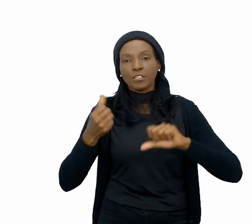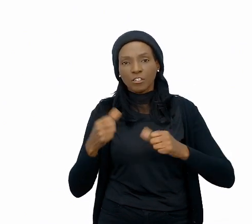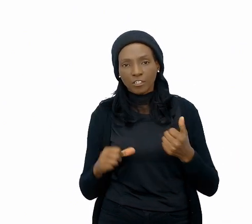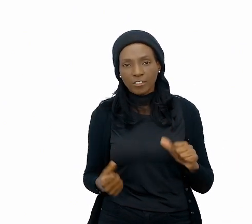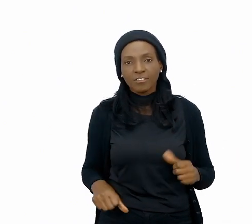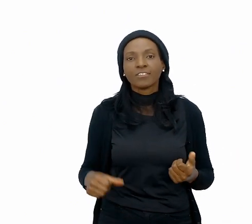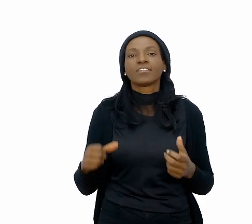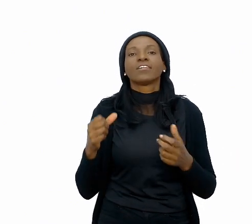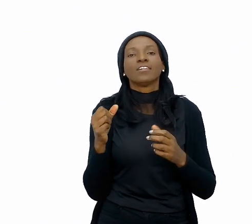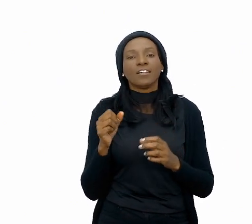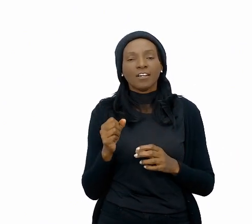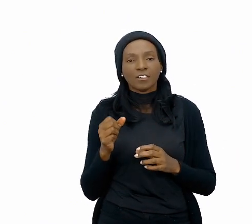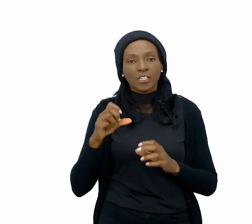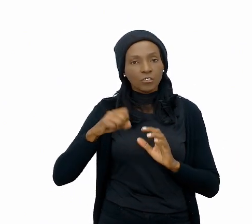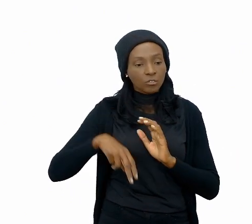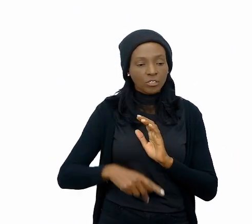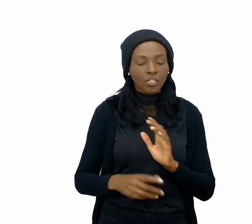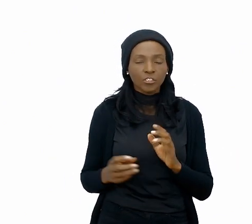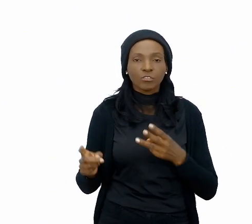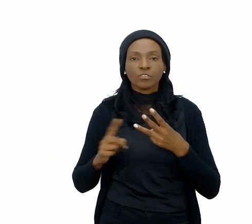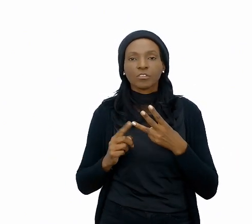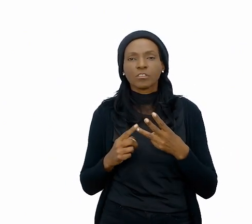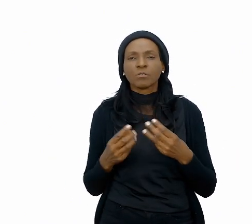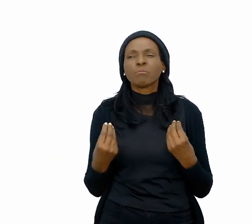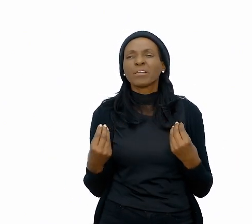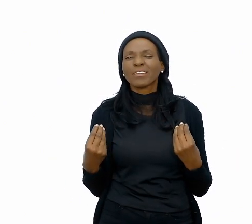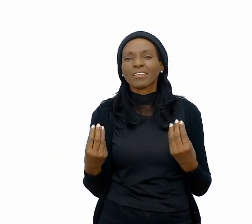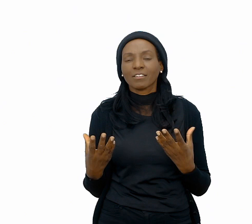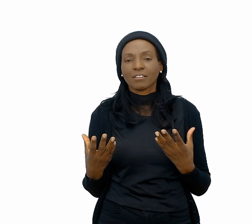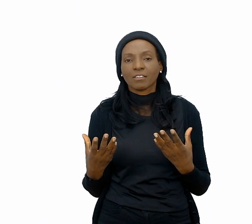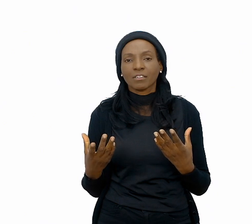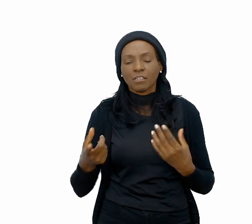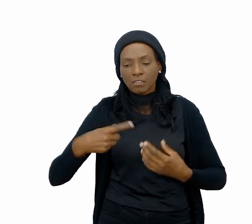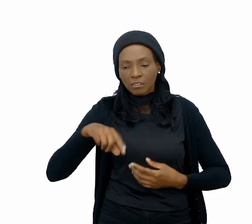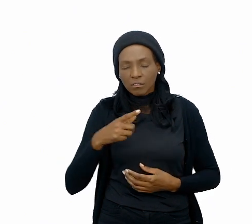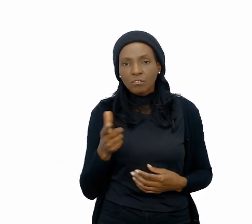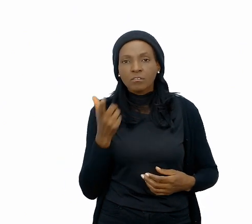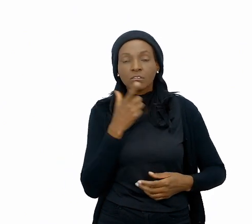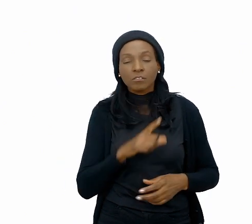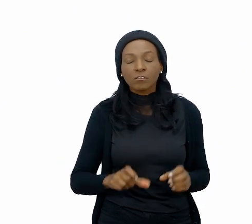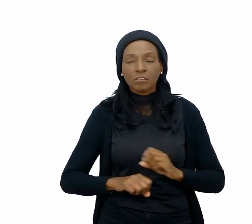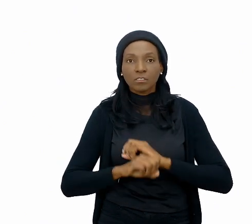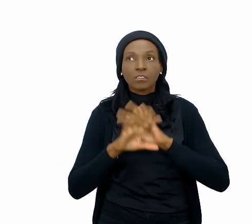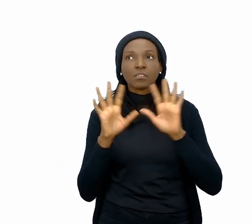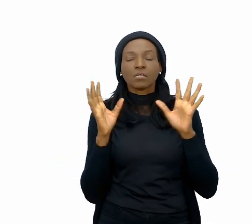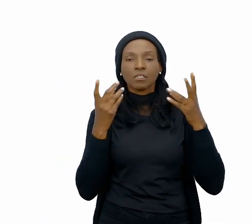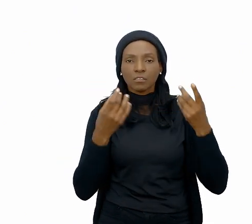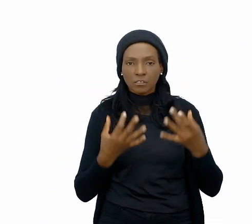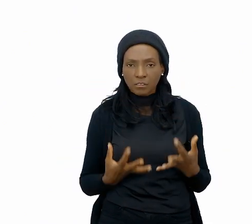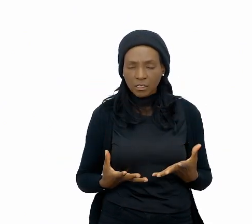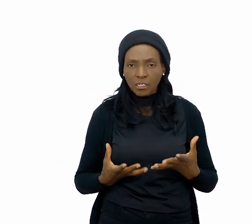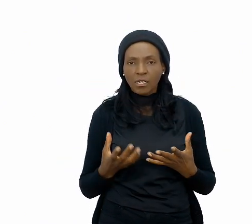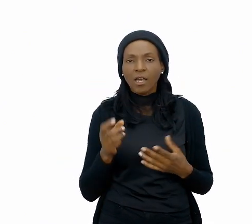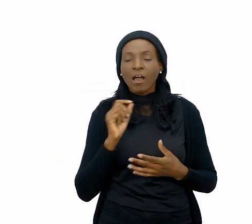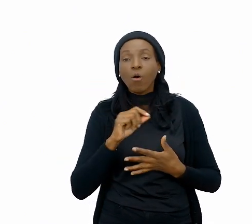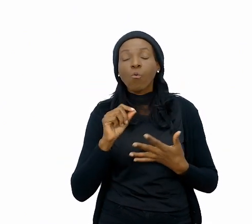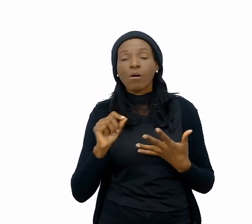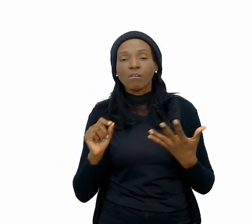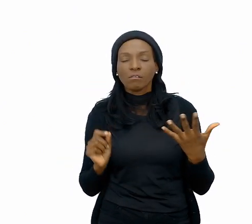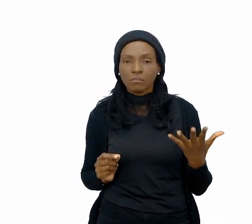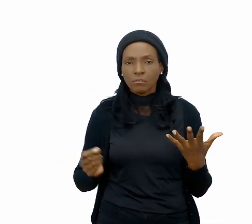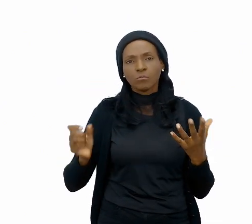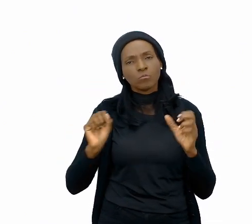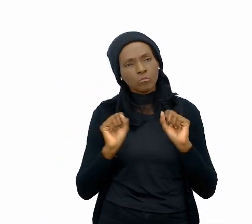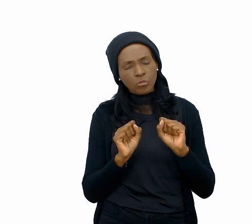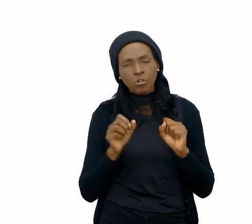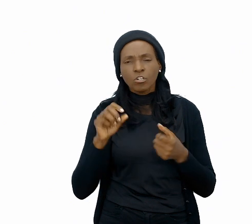do terceiro aninho. E para que isso? Para que a gente possa elucidar quais as intervenções a gente